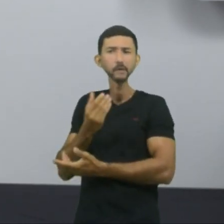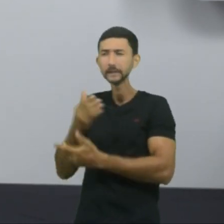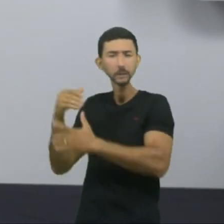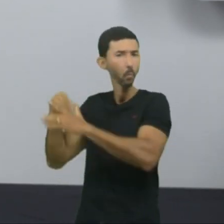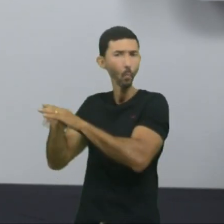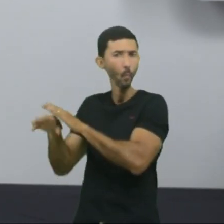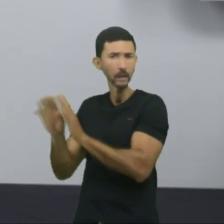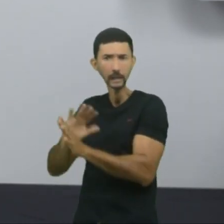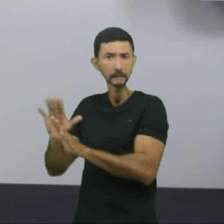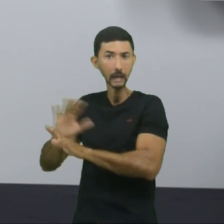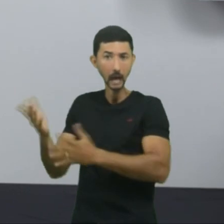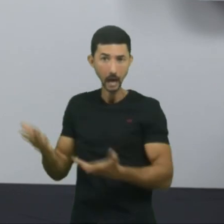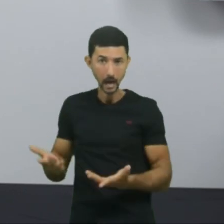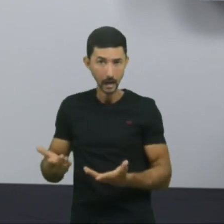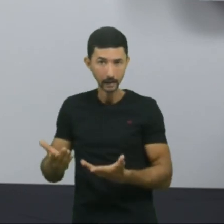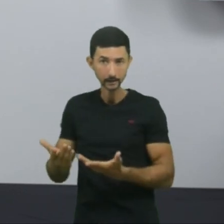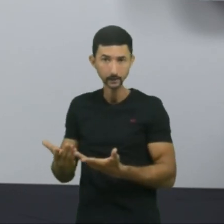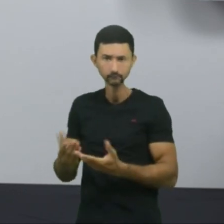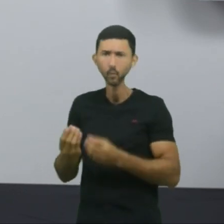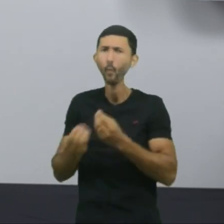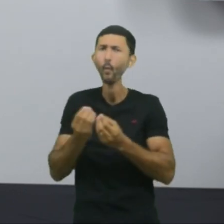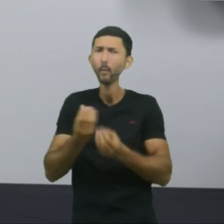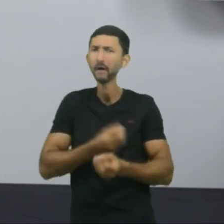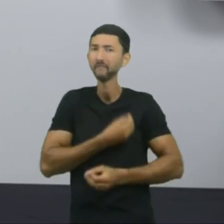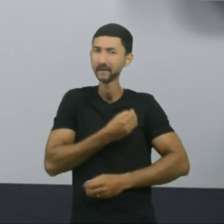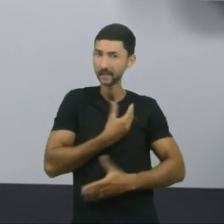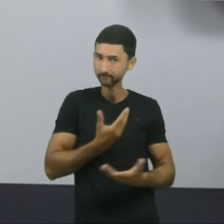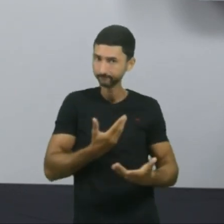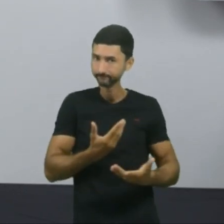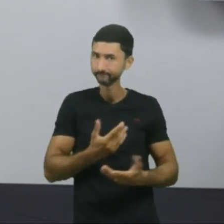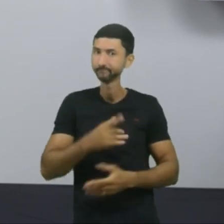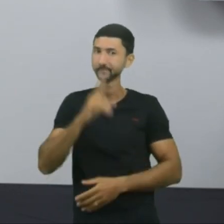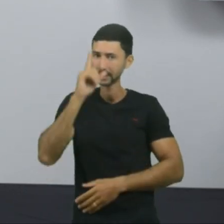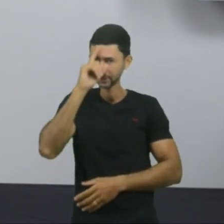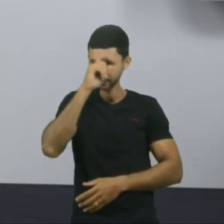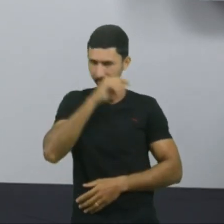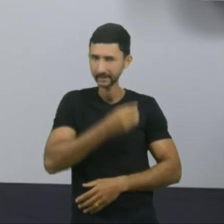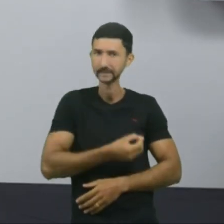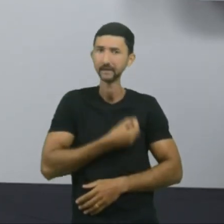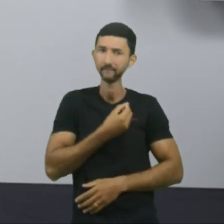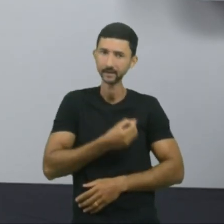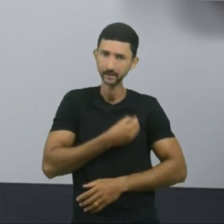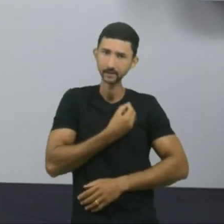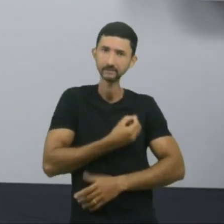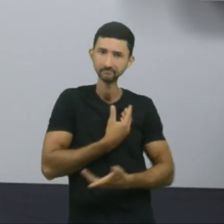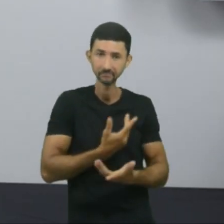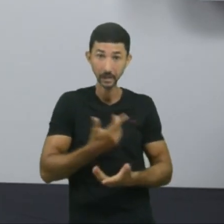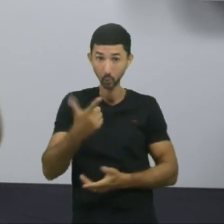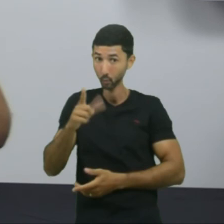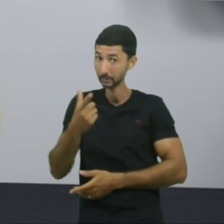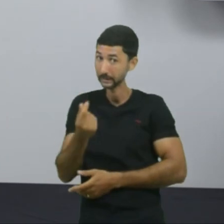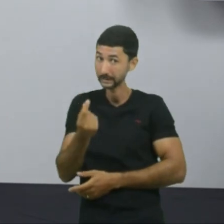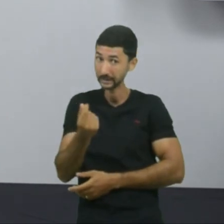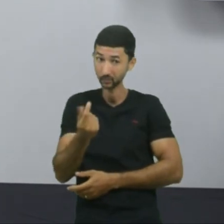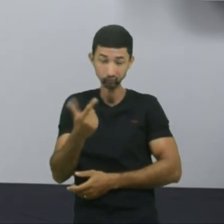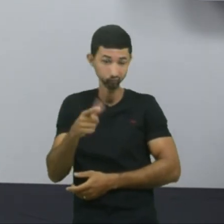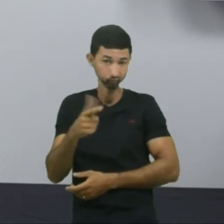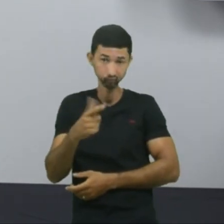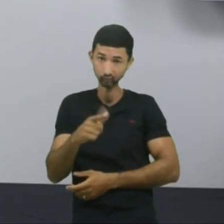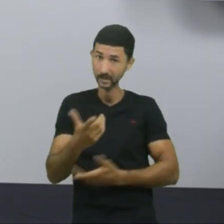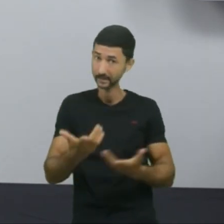planejado, se ele não tivesse poupado? Ficaria bem difícil a situação, porque ele não teria nada